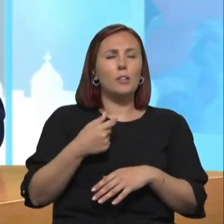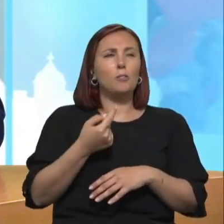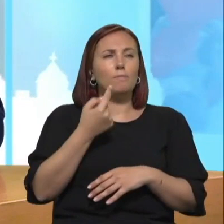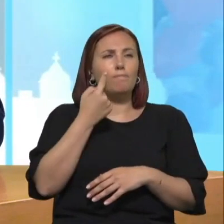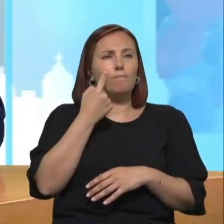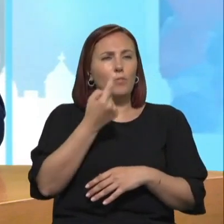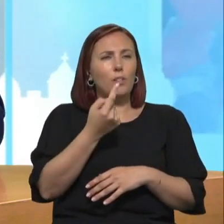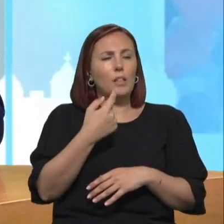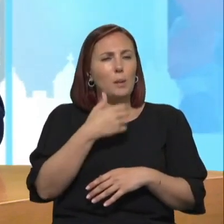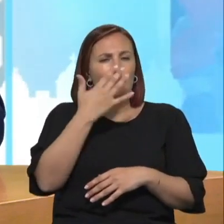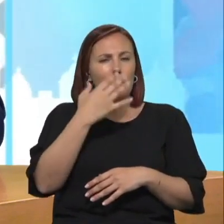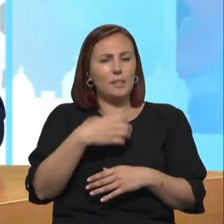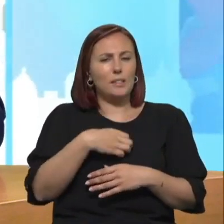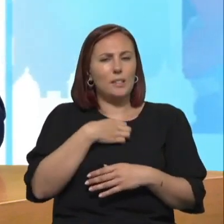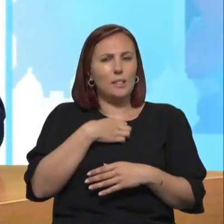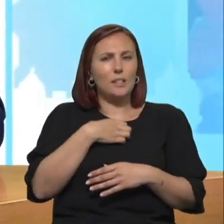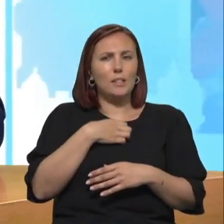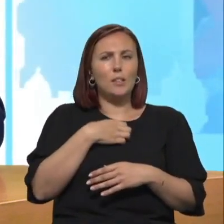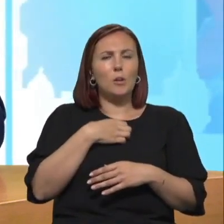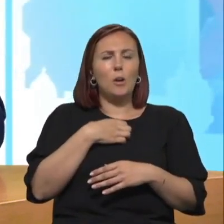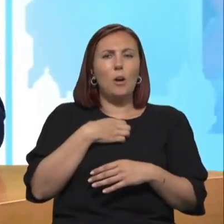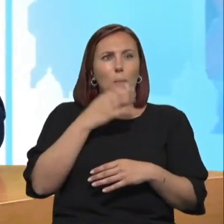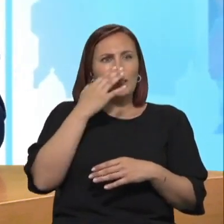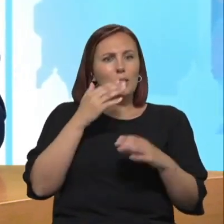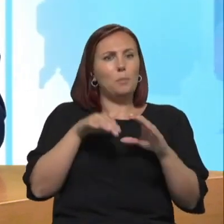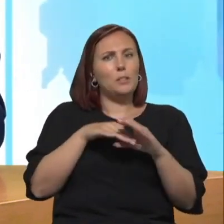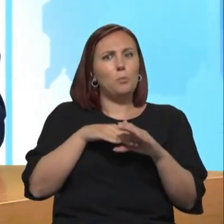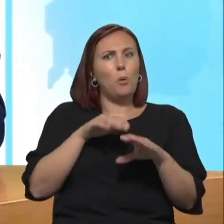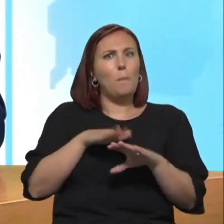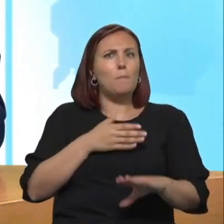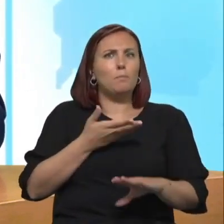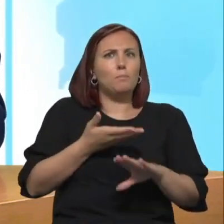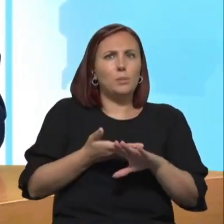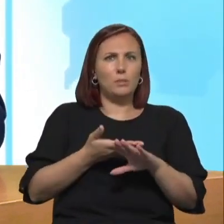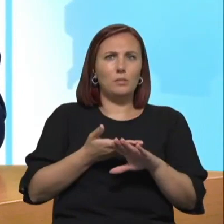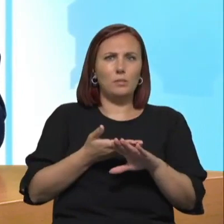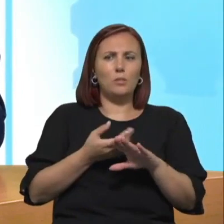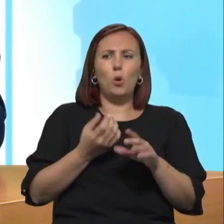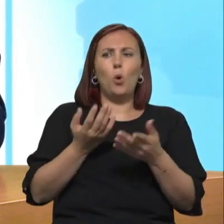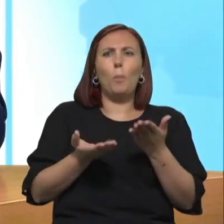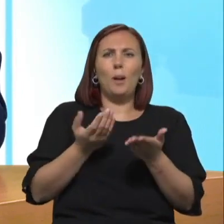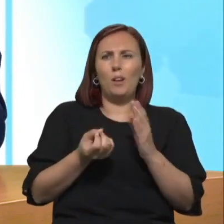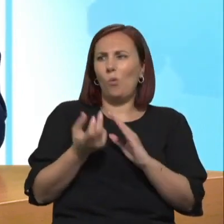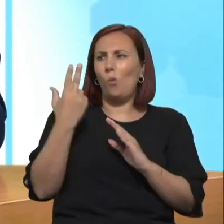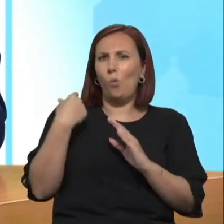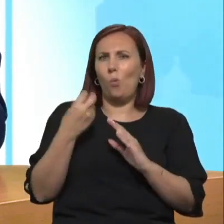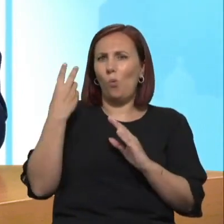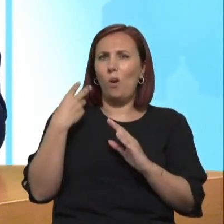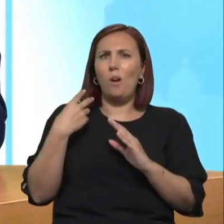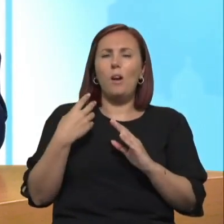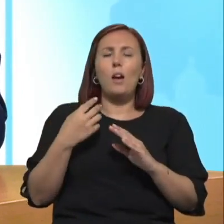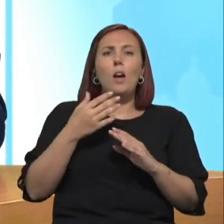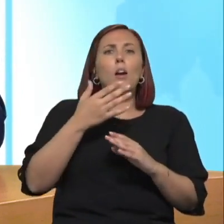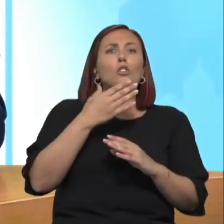senti uma participação acrescida relativamente a anos anteriores. E com a participação de gente de todas as idades, e nomeadamente